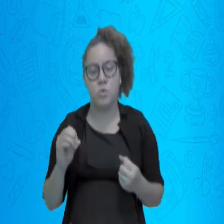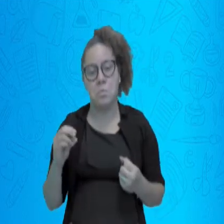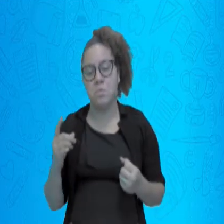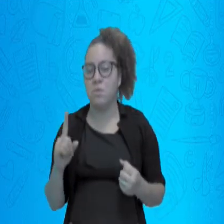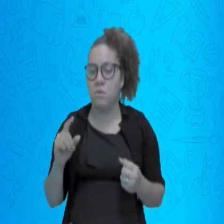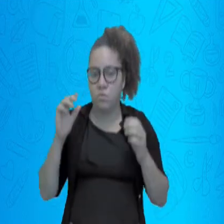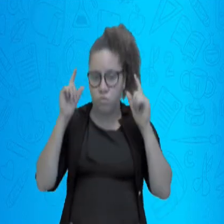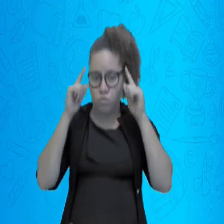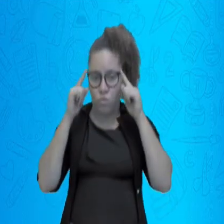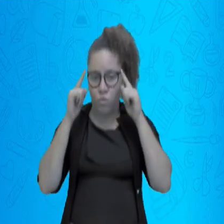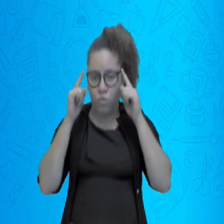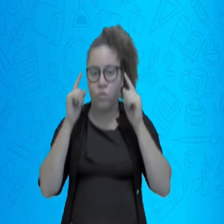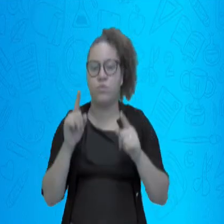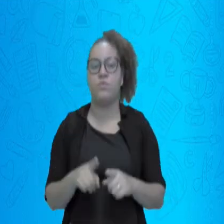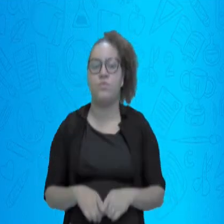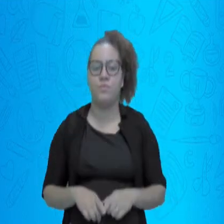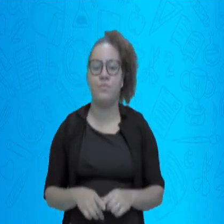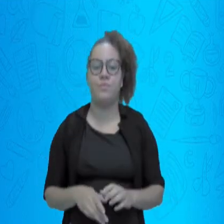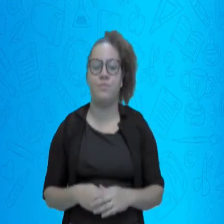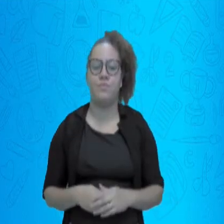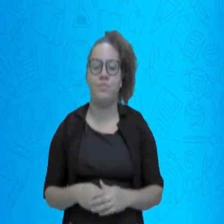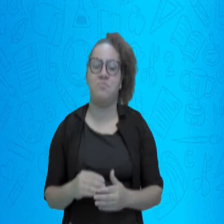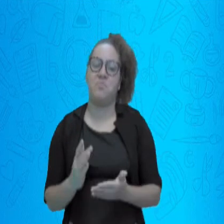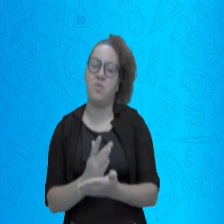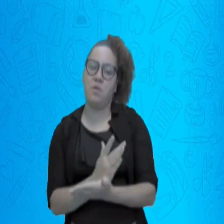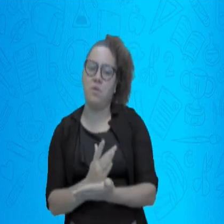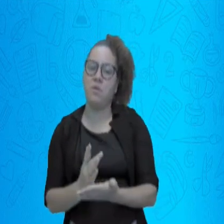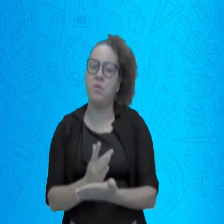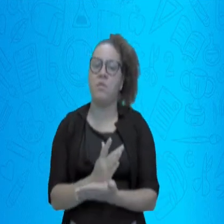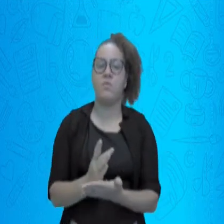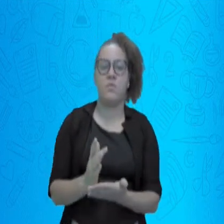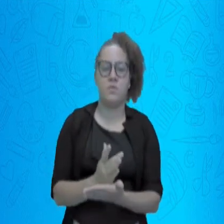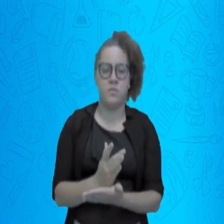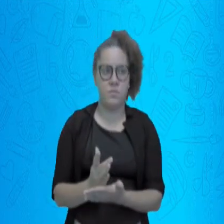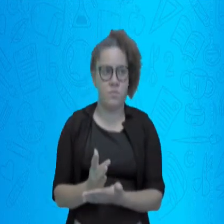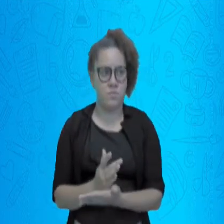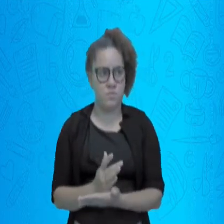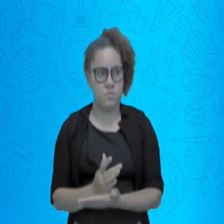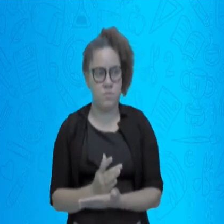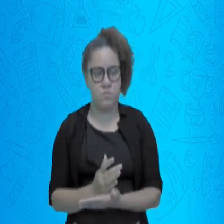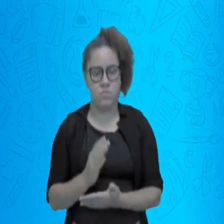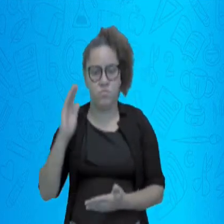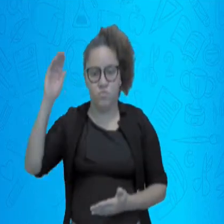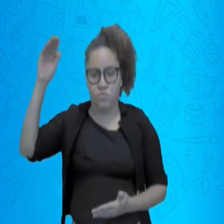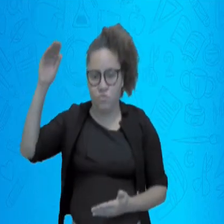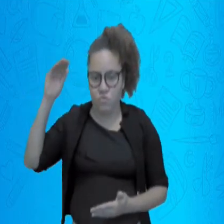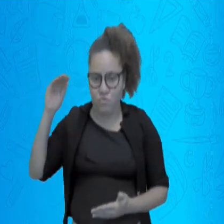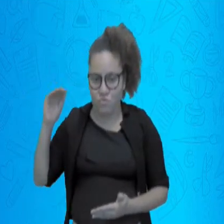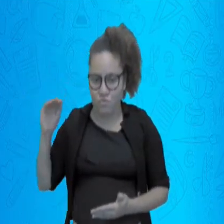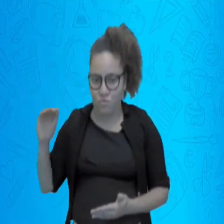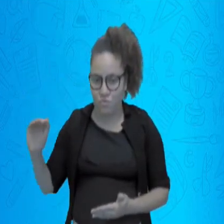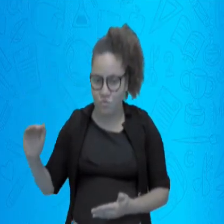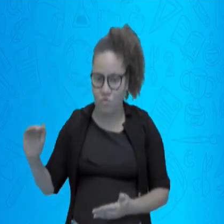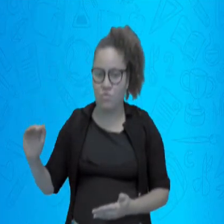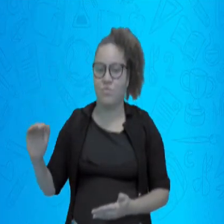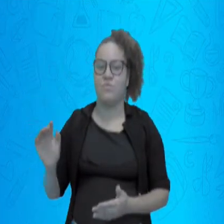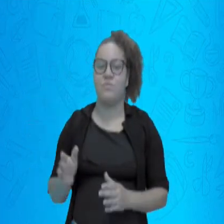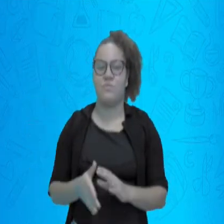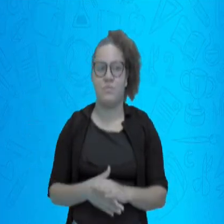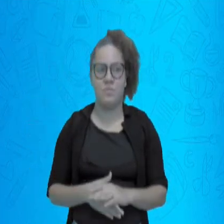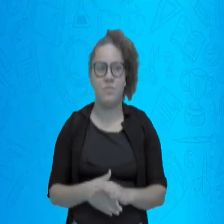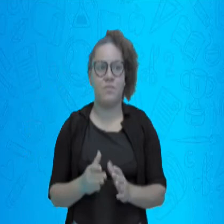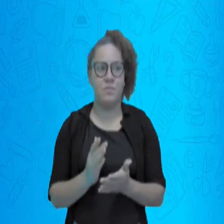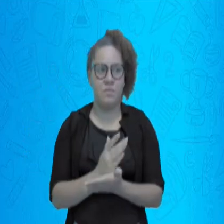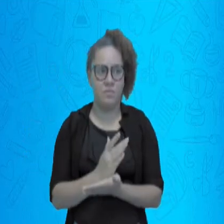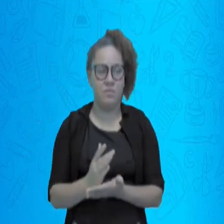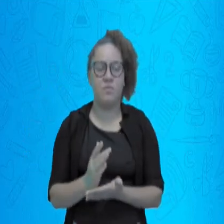da visão. Ele, às vezes, em alguns casos, ele diminui um pouco de estatura, ele diminui o tamanho, porque